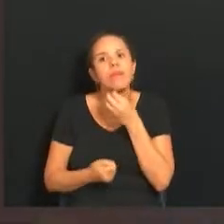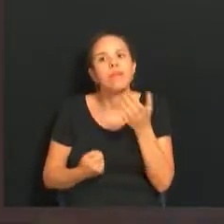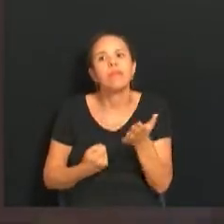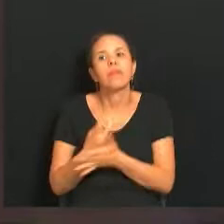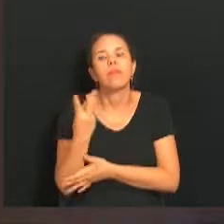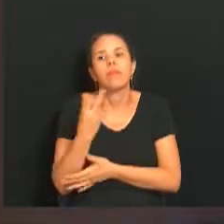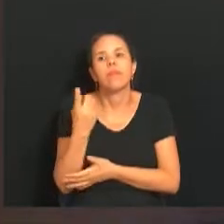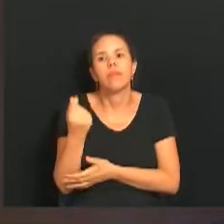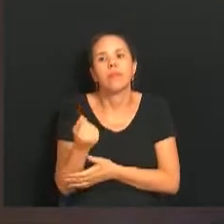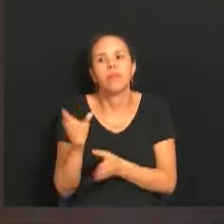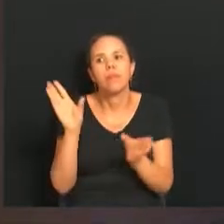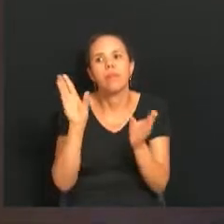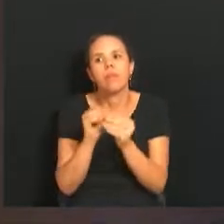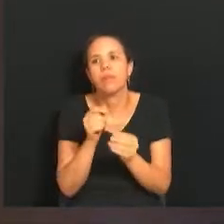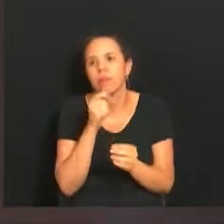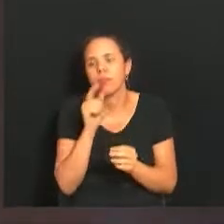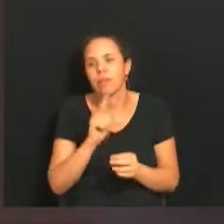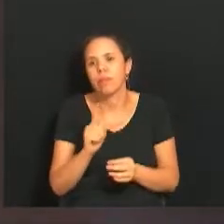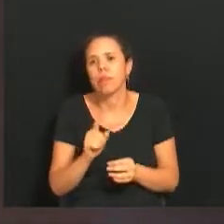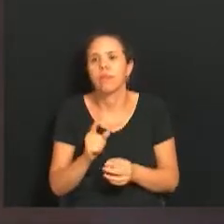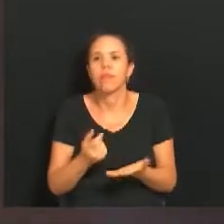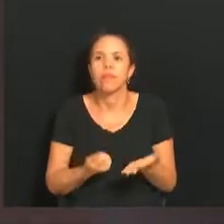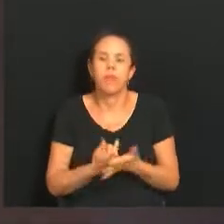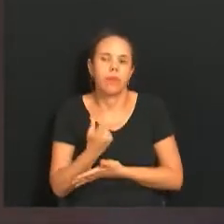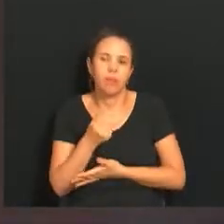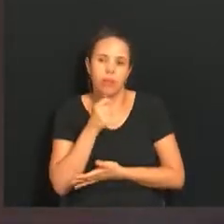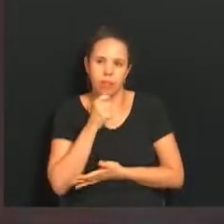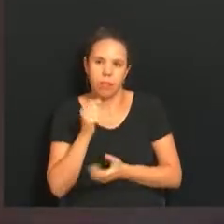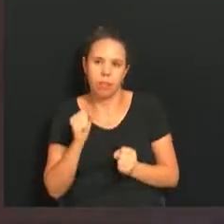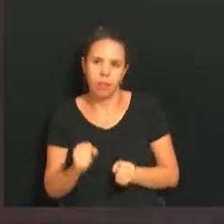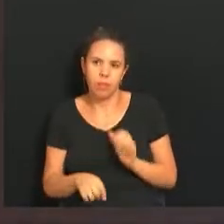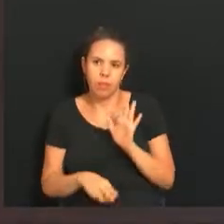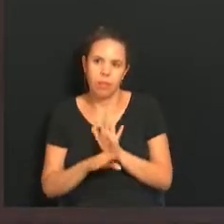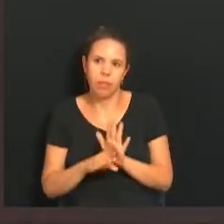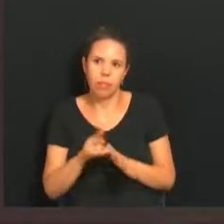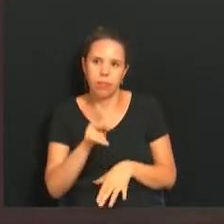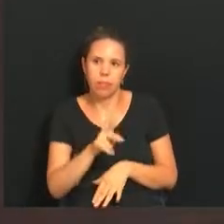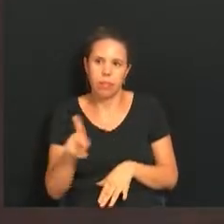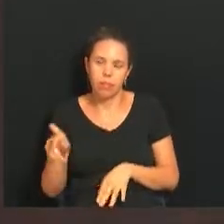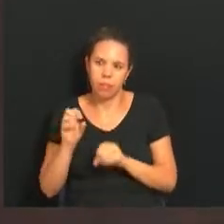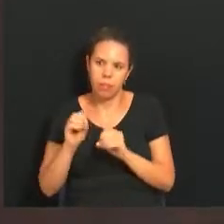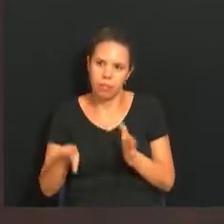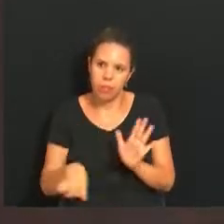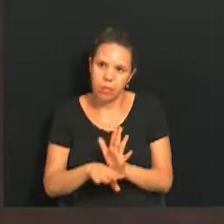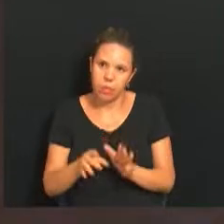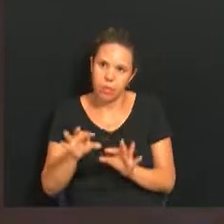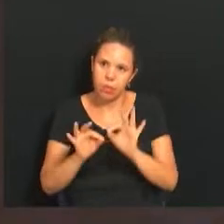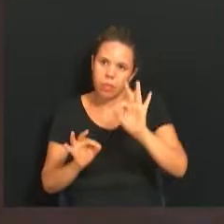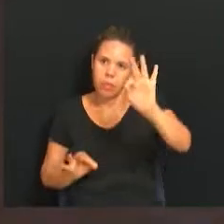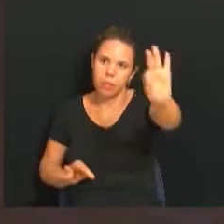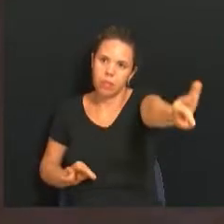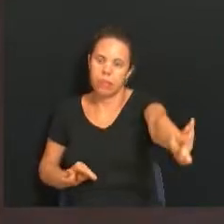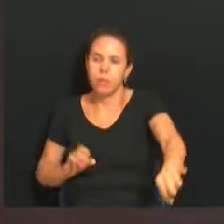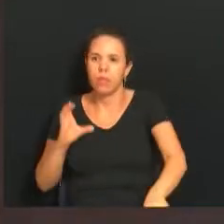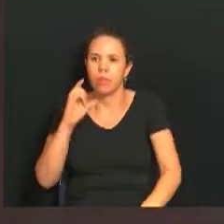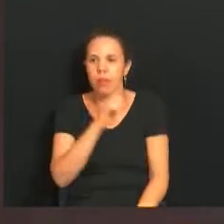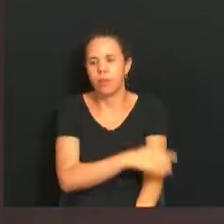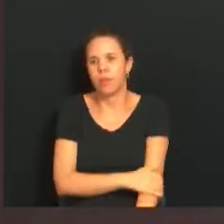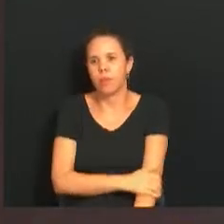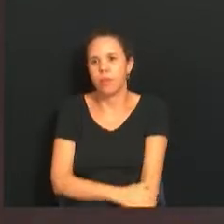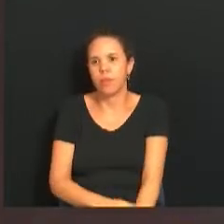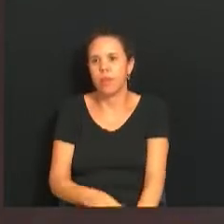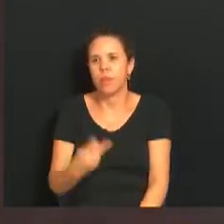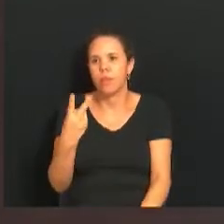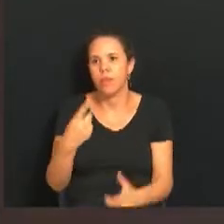não definiu, mas vai se pagar uma taxa para poder pagar o menino professor que está vindo de longe, lá do Campo Grande, vai ser 2 vezes por